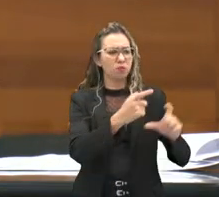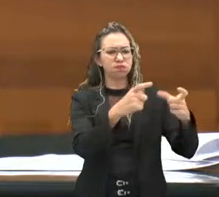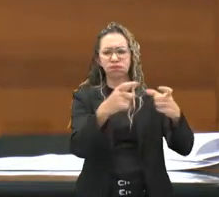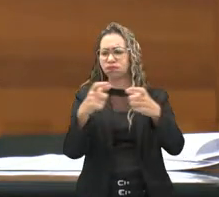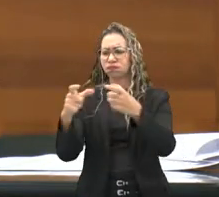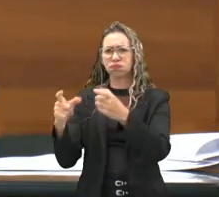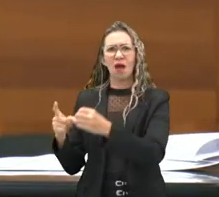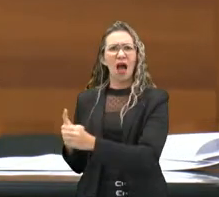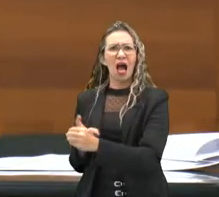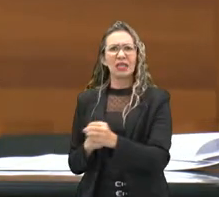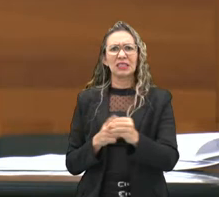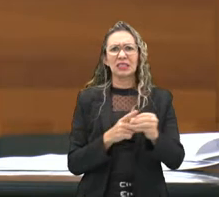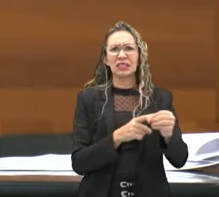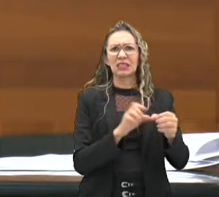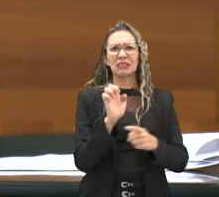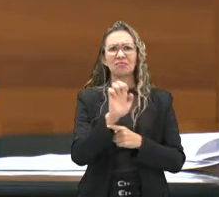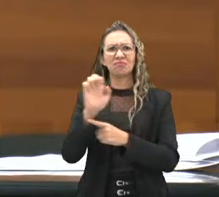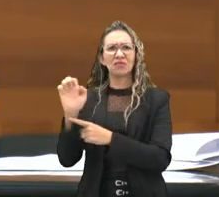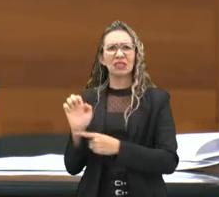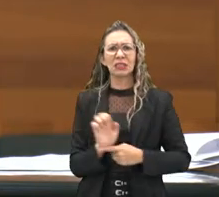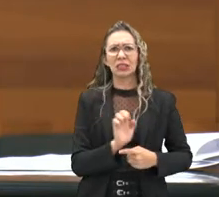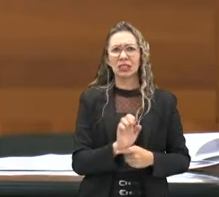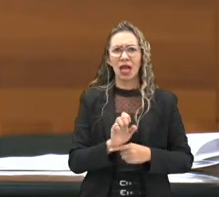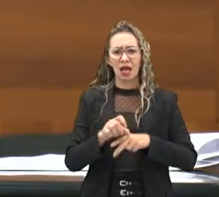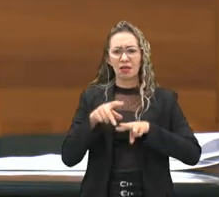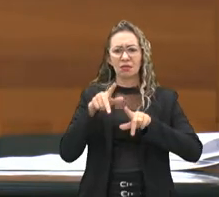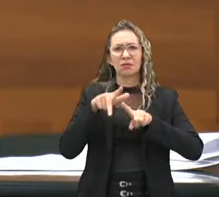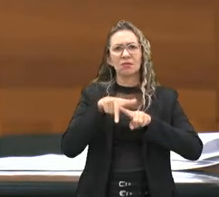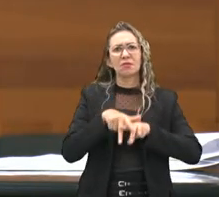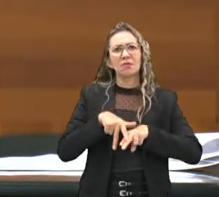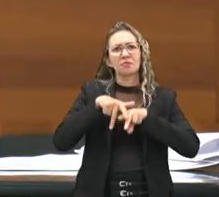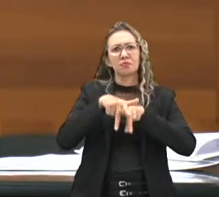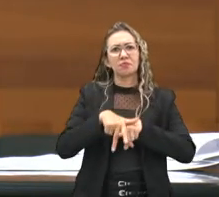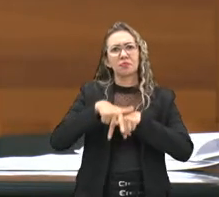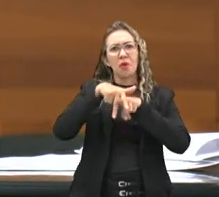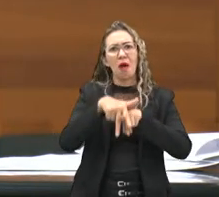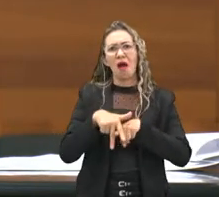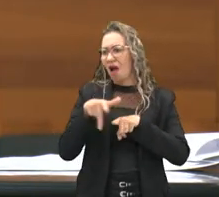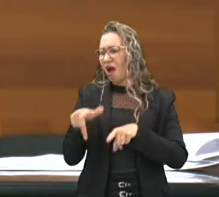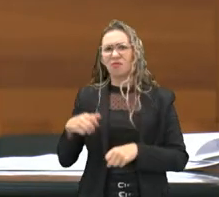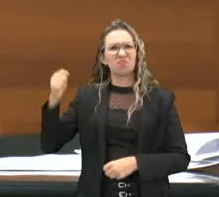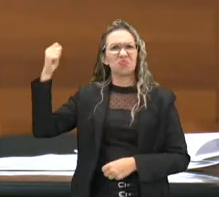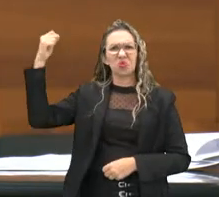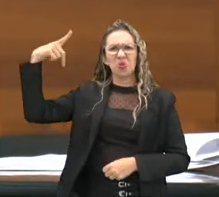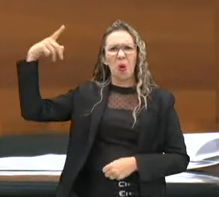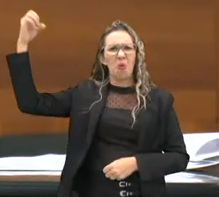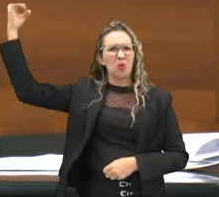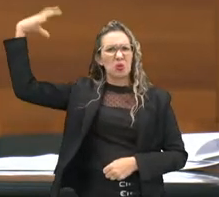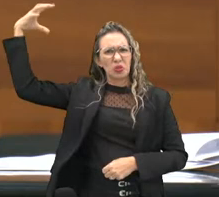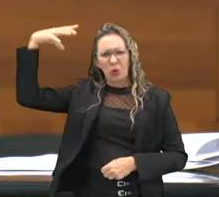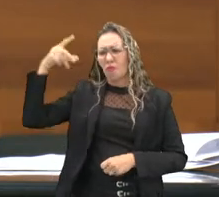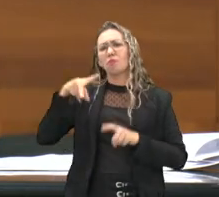montada sob cavalo ou burros, sob sol e chuva, como um insigne brasileiro